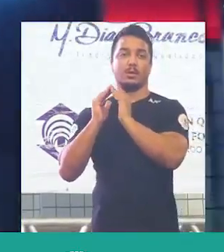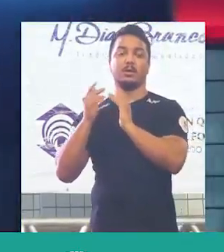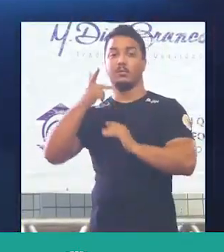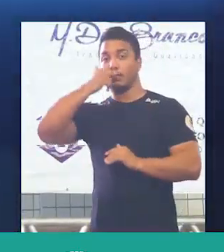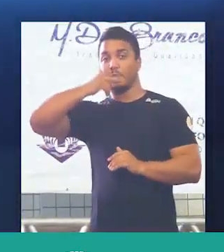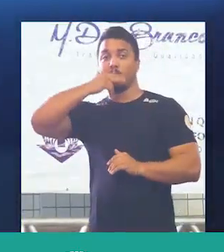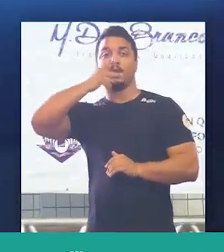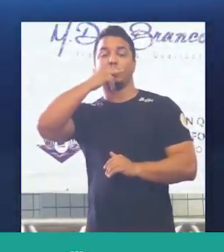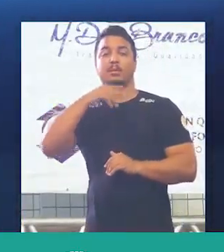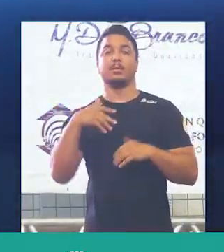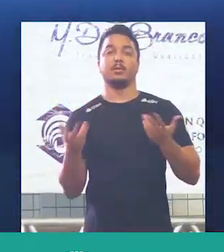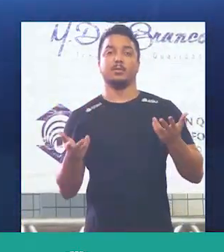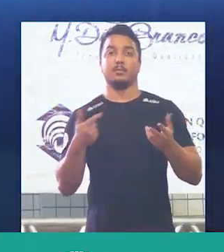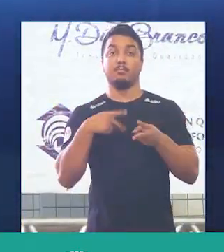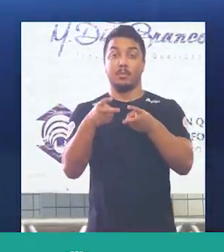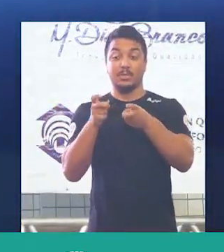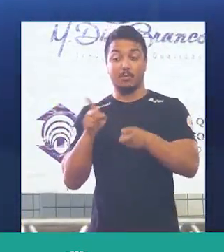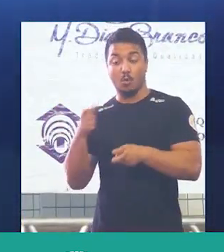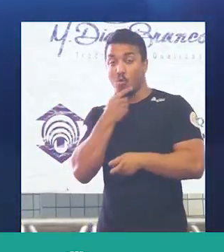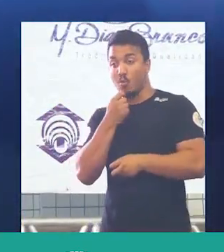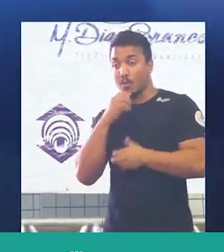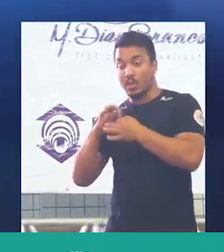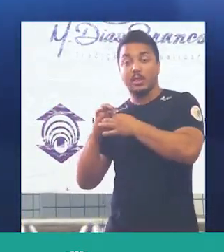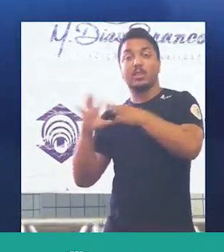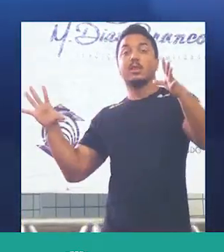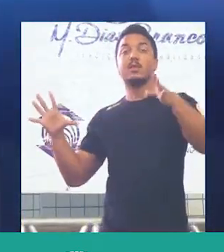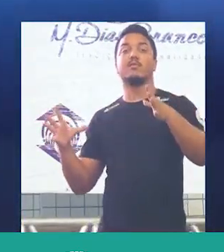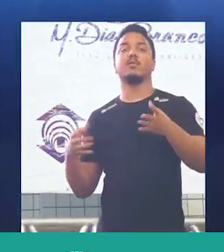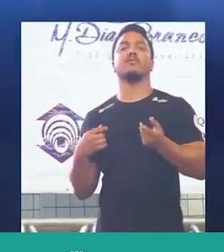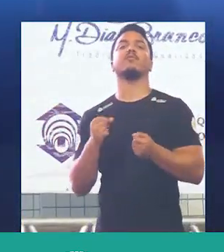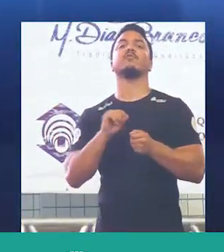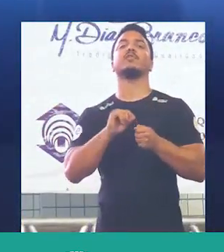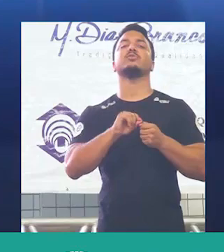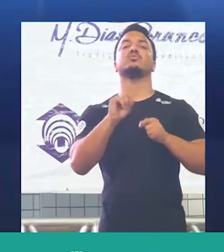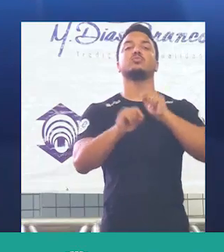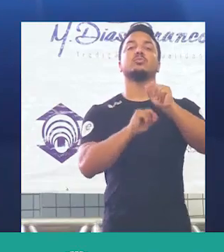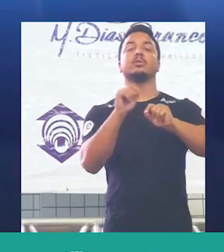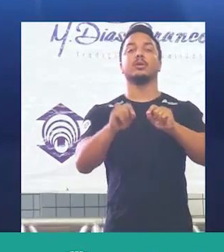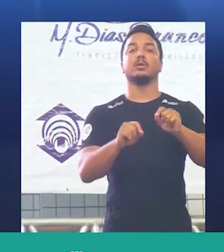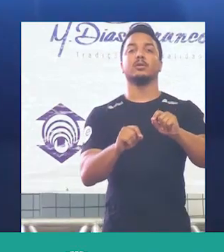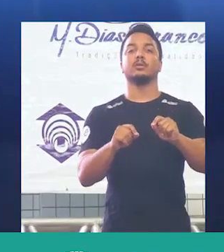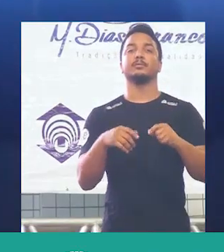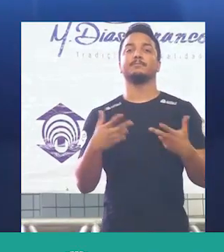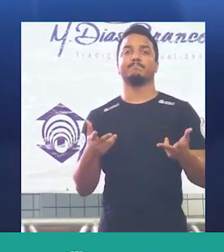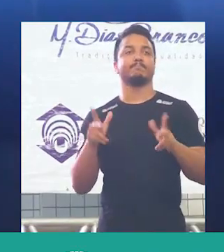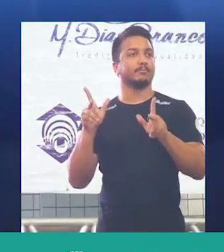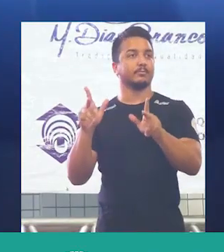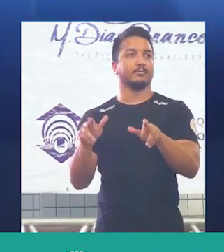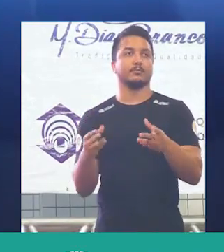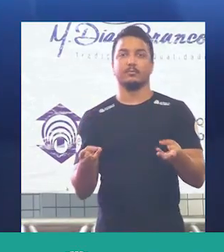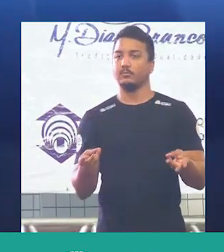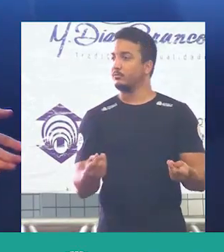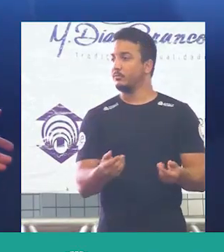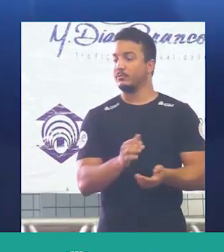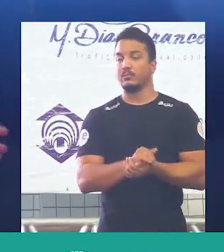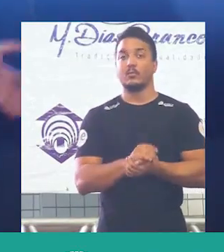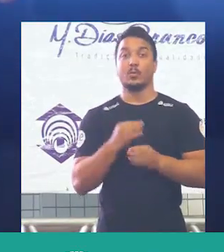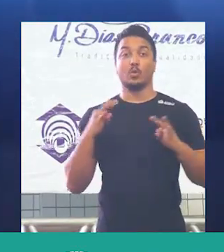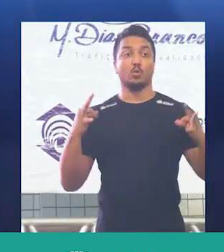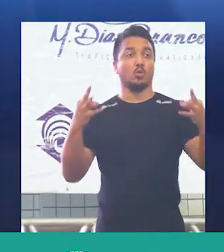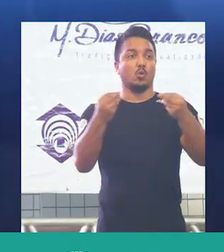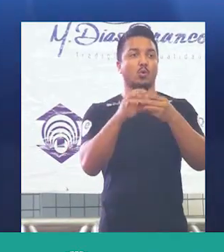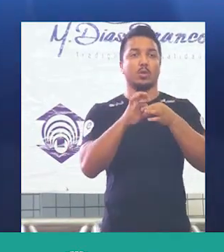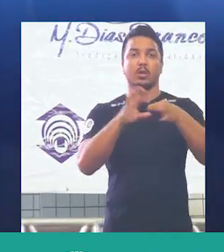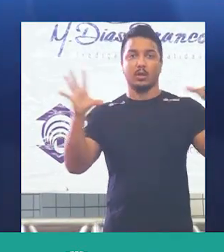lógico, veja que ele é livre, mas ele é livre para fazer o quê? É igual hoje, somos